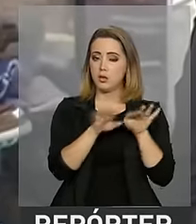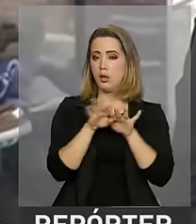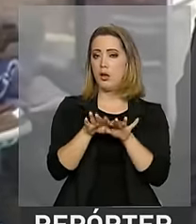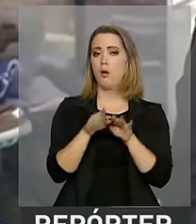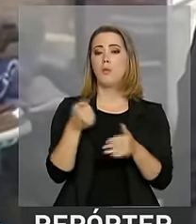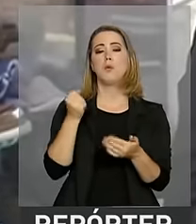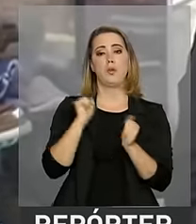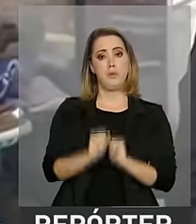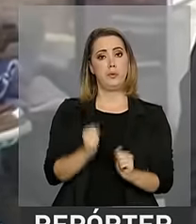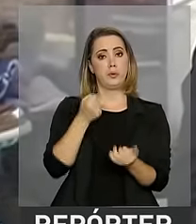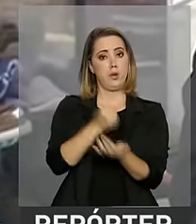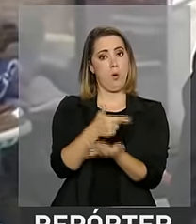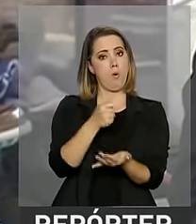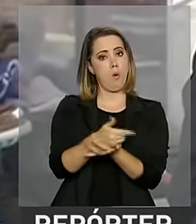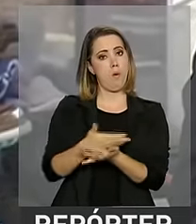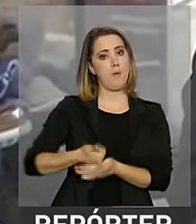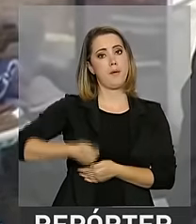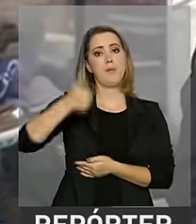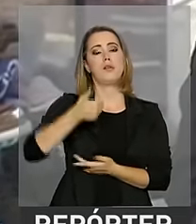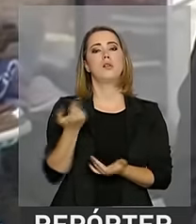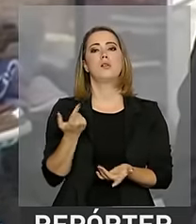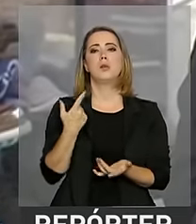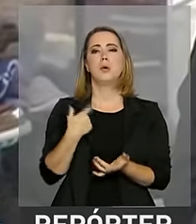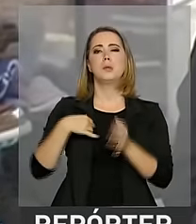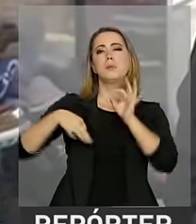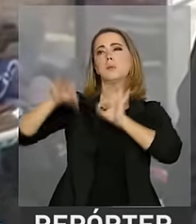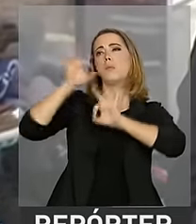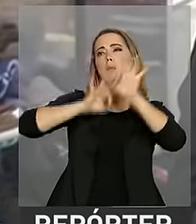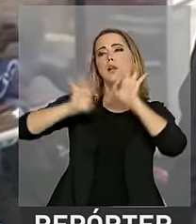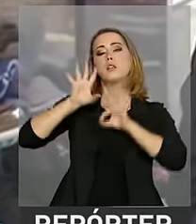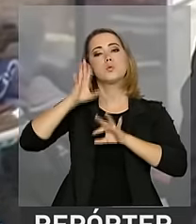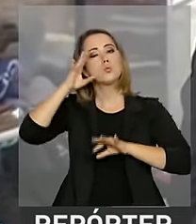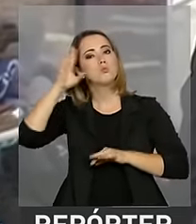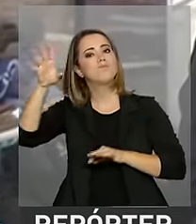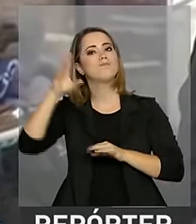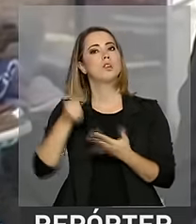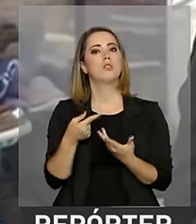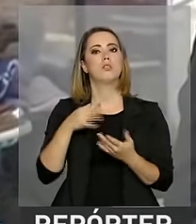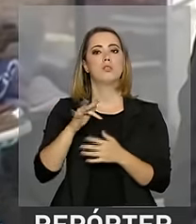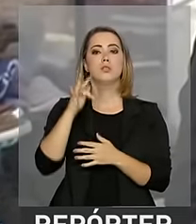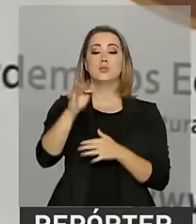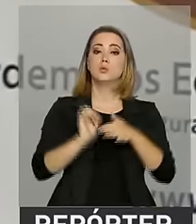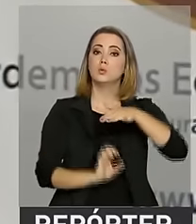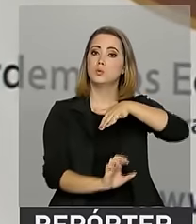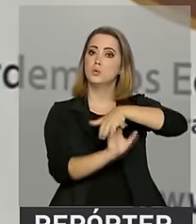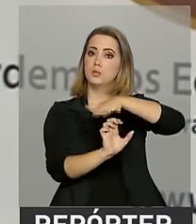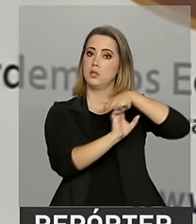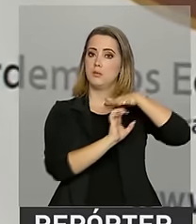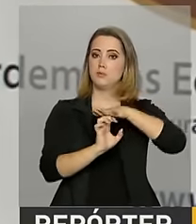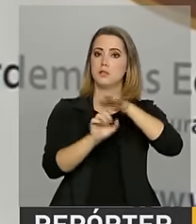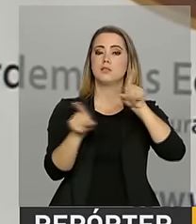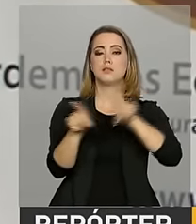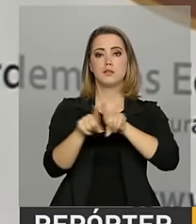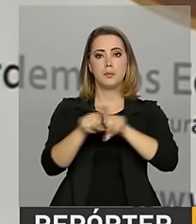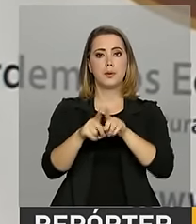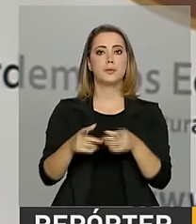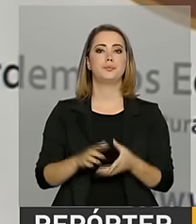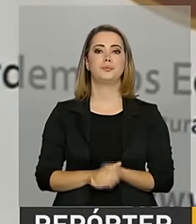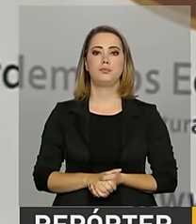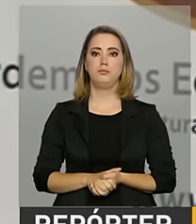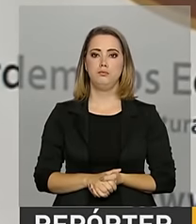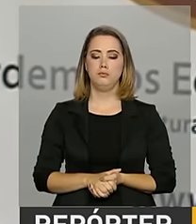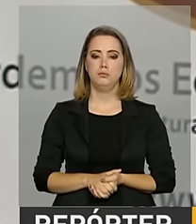consumidores até melhores condições de planejamento e investimentos para as empresas o empresário terá mais